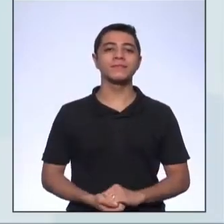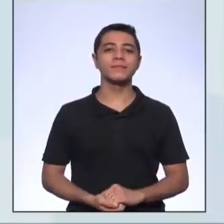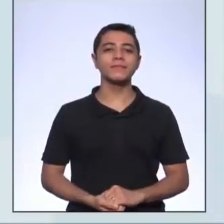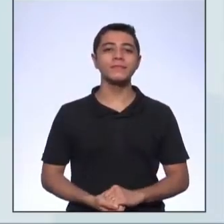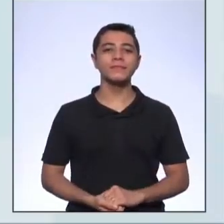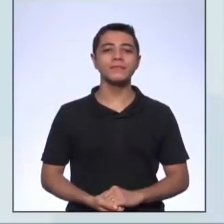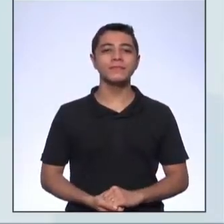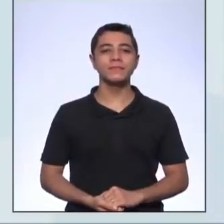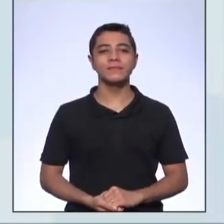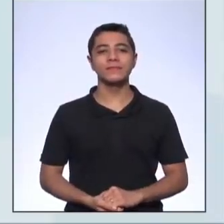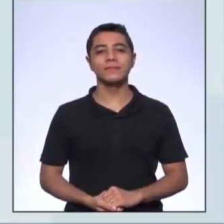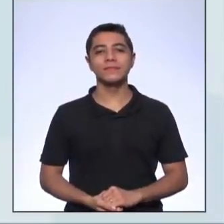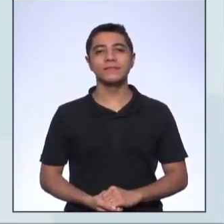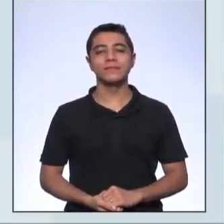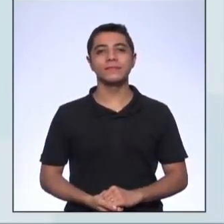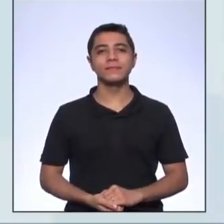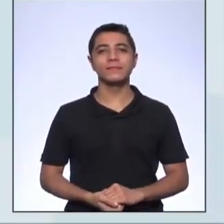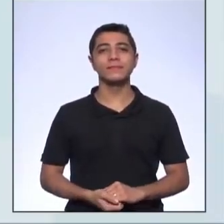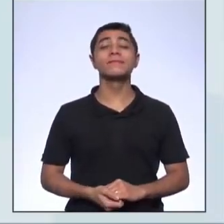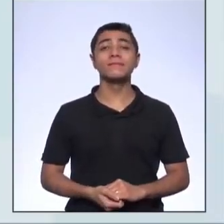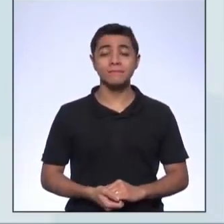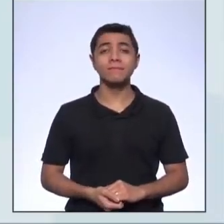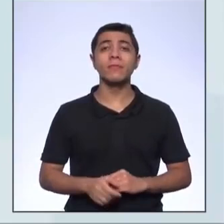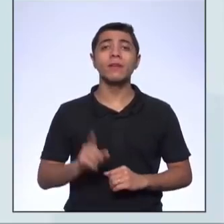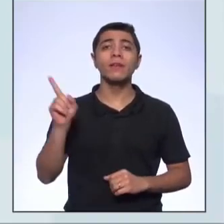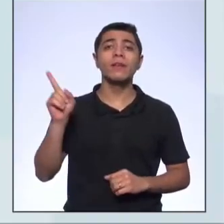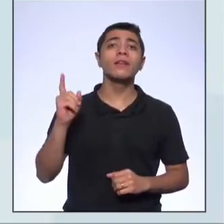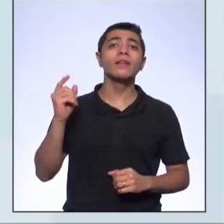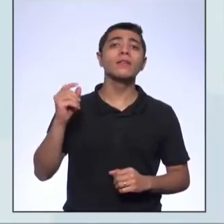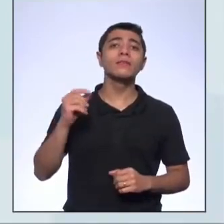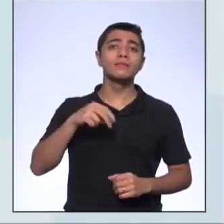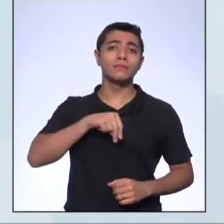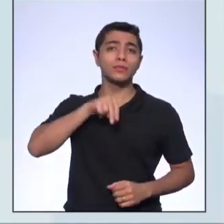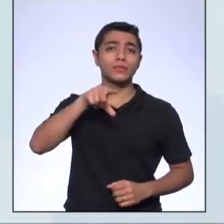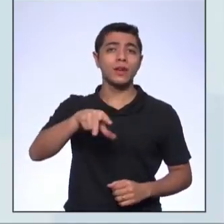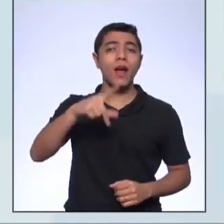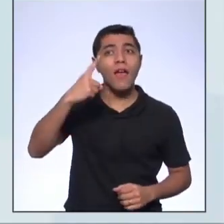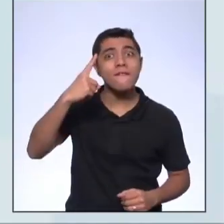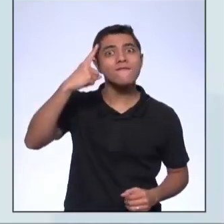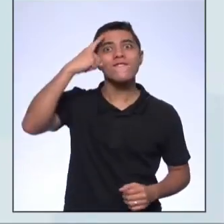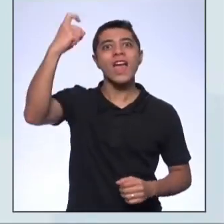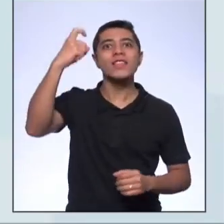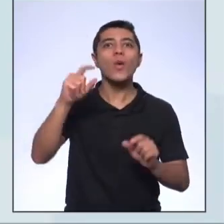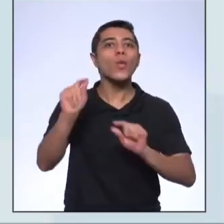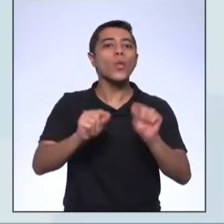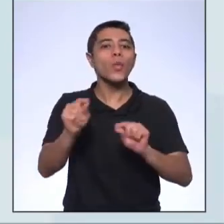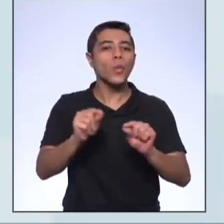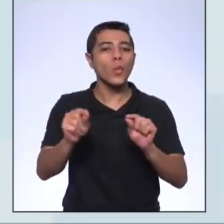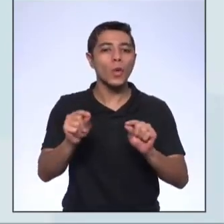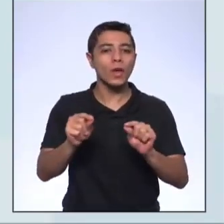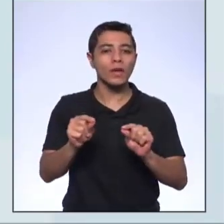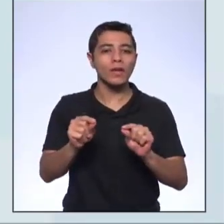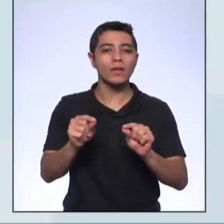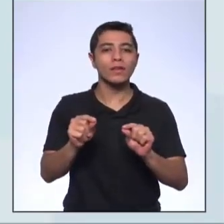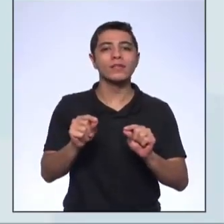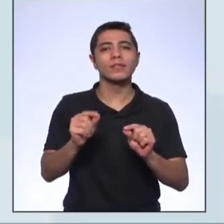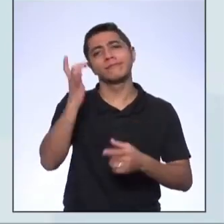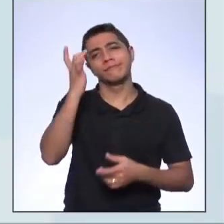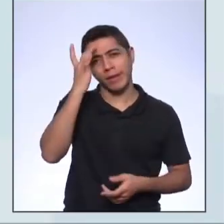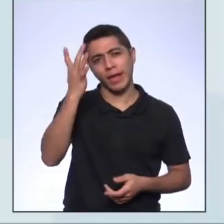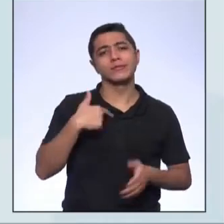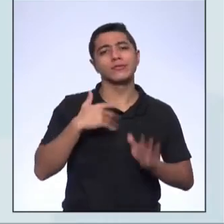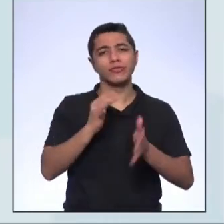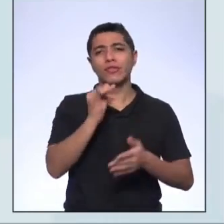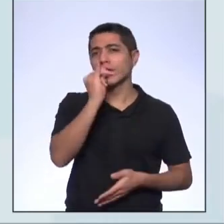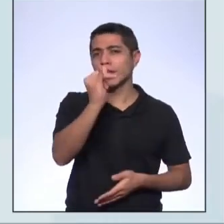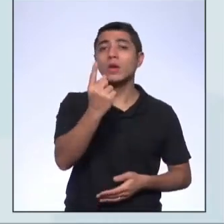Que invenção portuguesa da época das grandes navegações é essa? Gente, está muito fácil, eu falei. Vamos ver se vocês estão prestando atenção